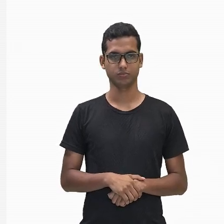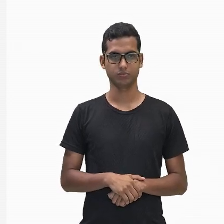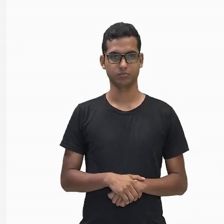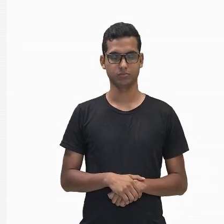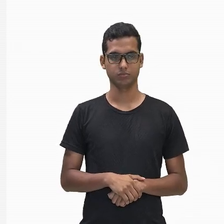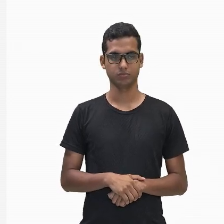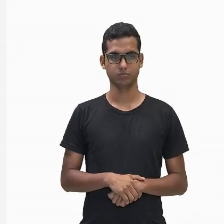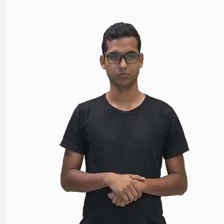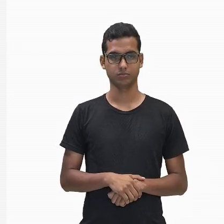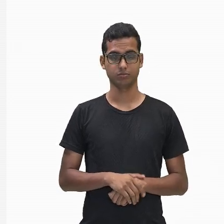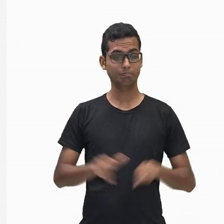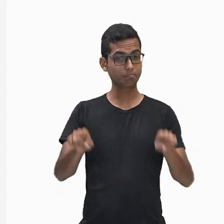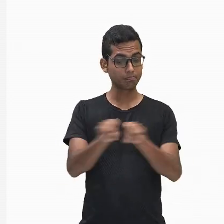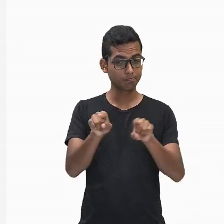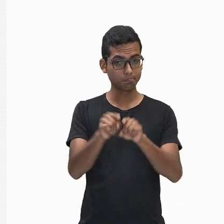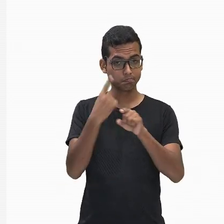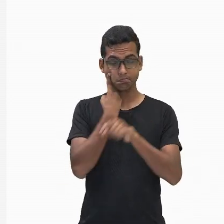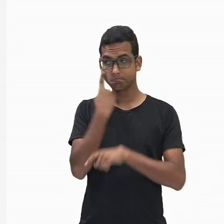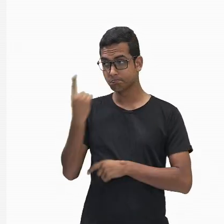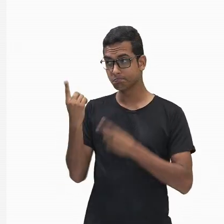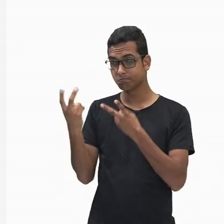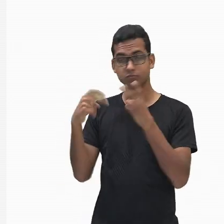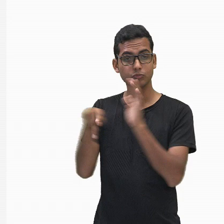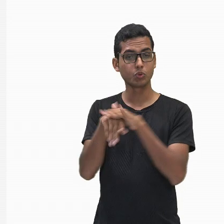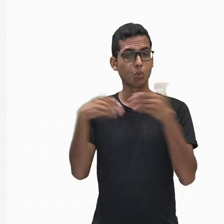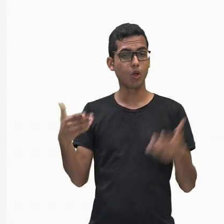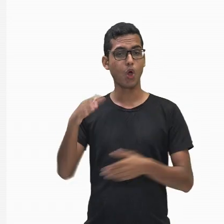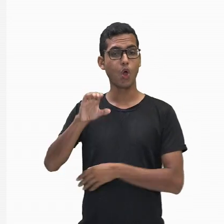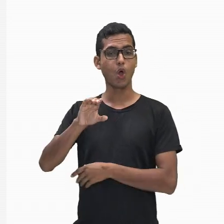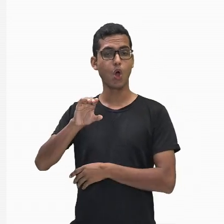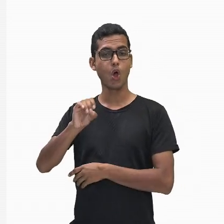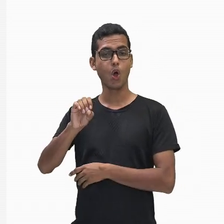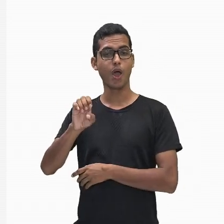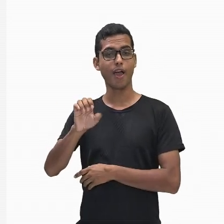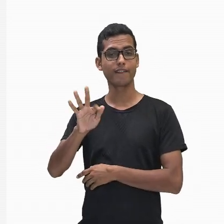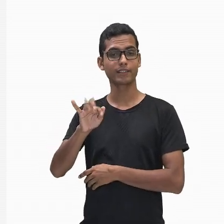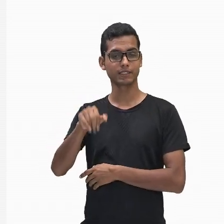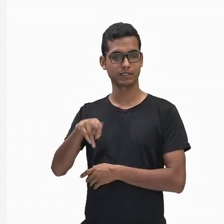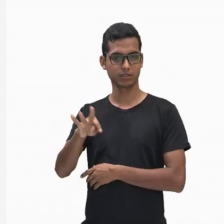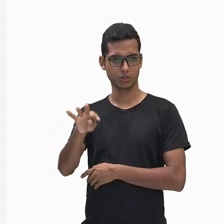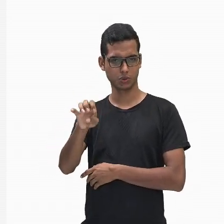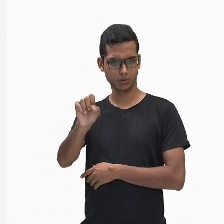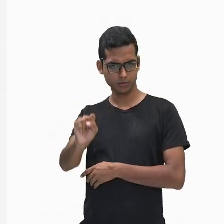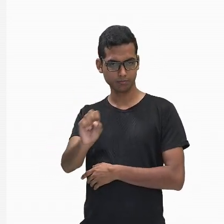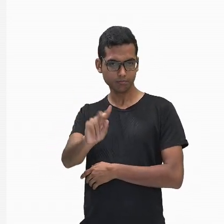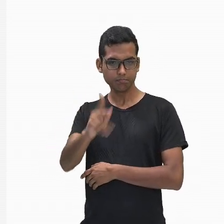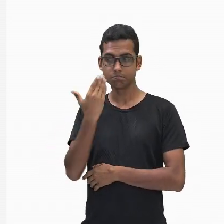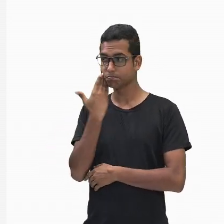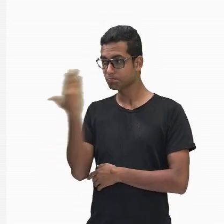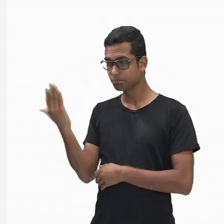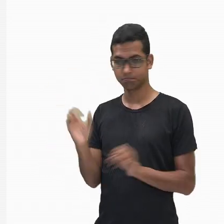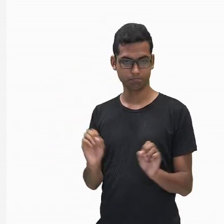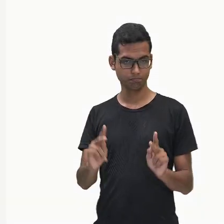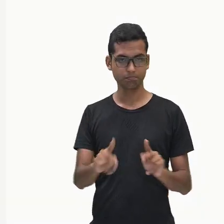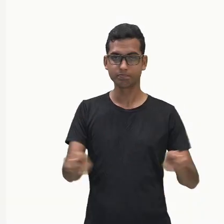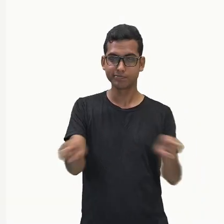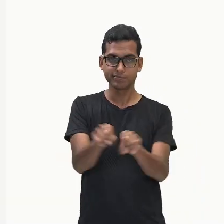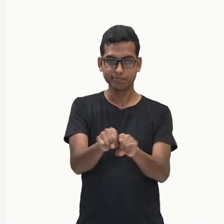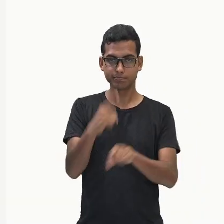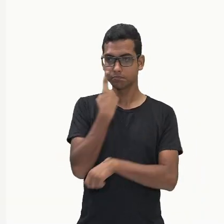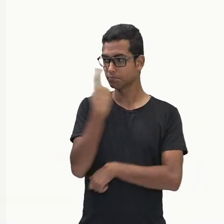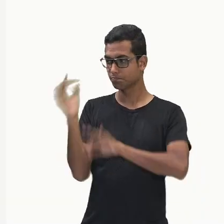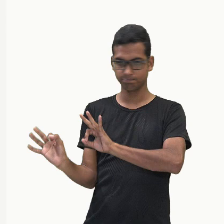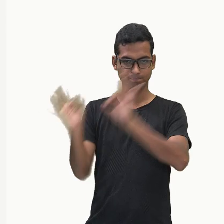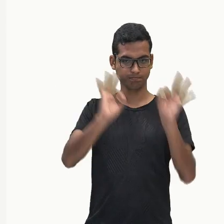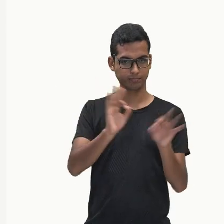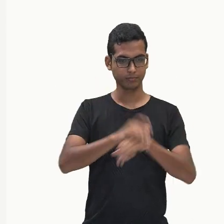fazer aquele reconhecimento aí dos coeficientes, tá? Então acompanhe comigo que eu vou escrever aqui